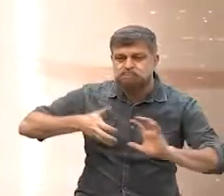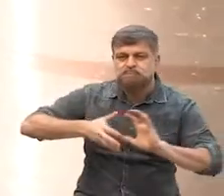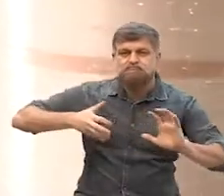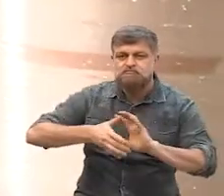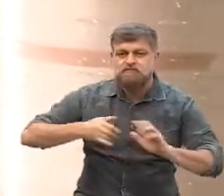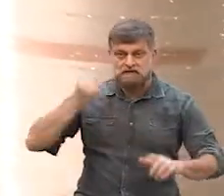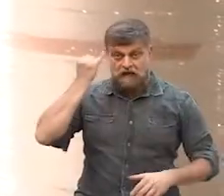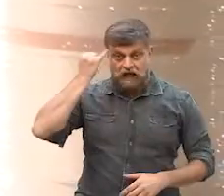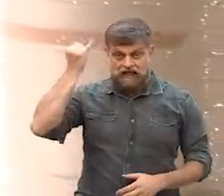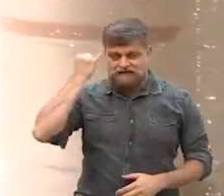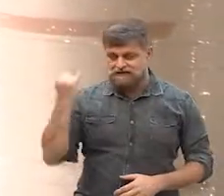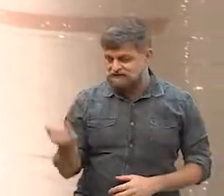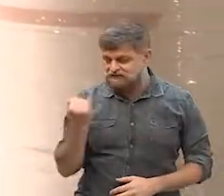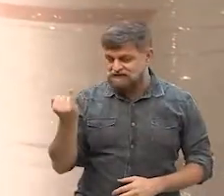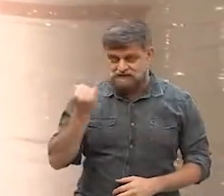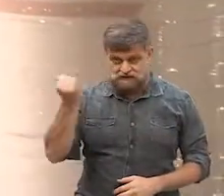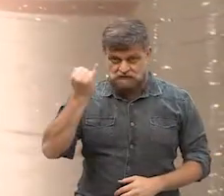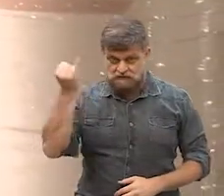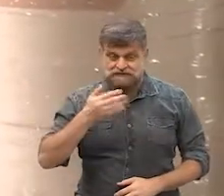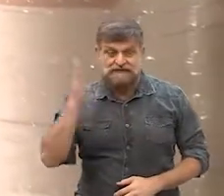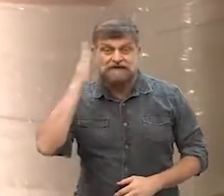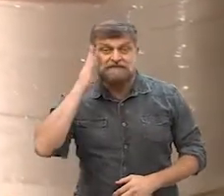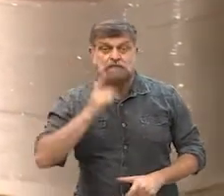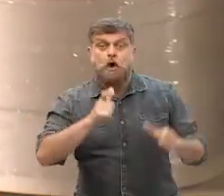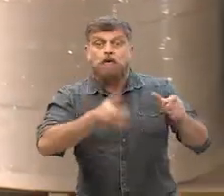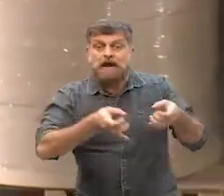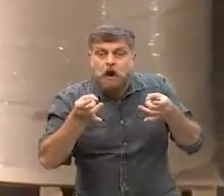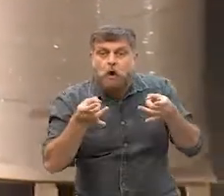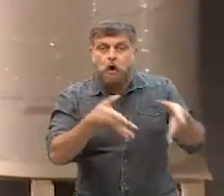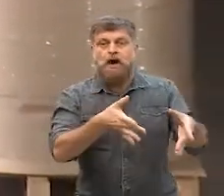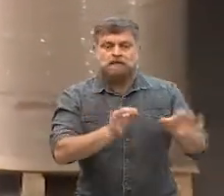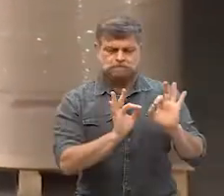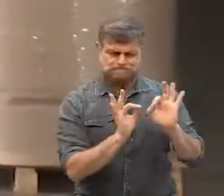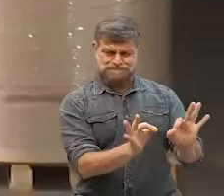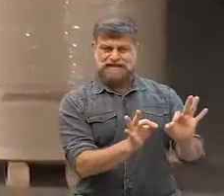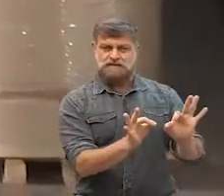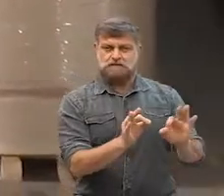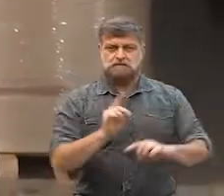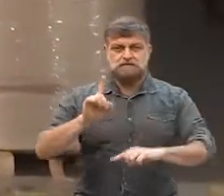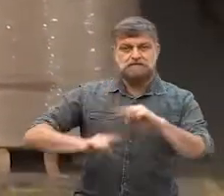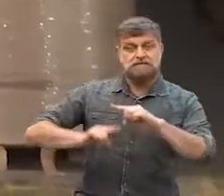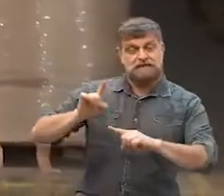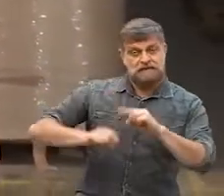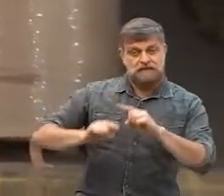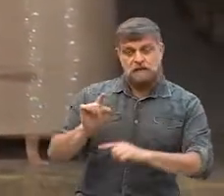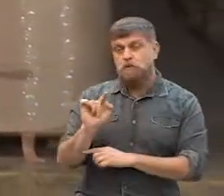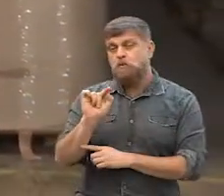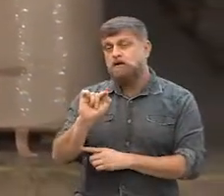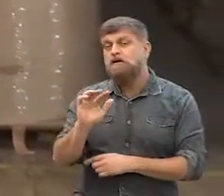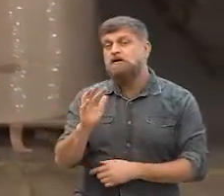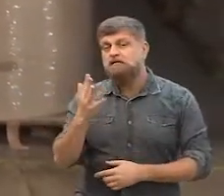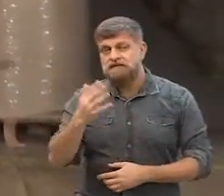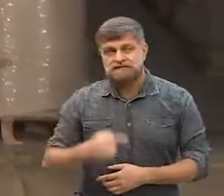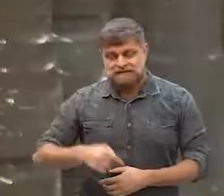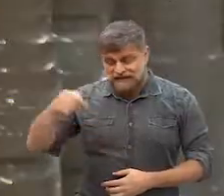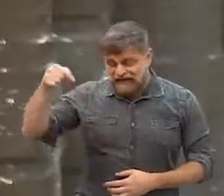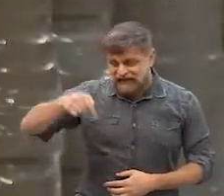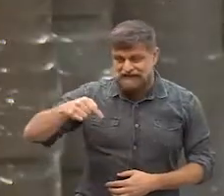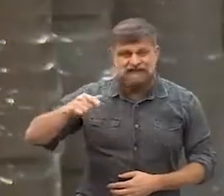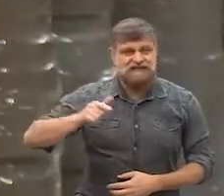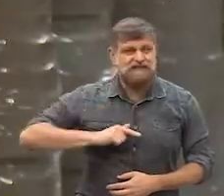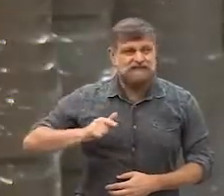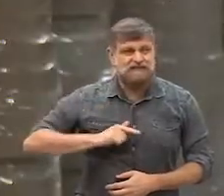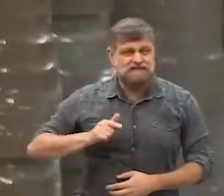ideia da importância da destinação correta deste tipo de resíduo, só aqui